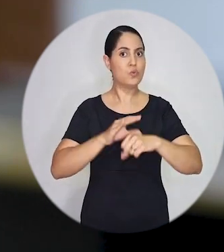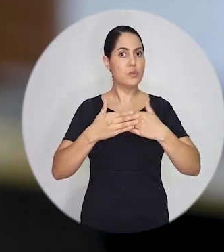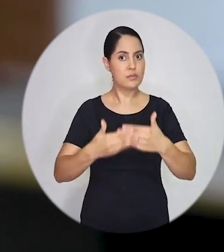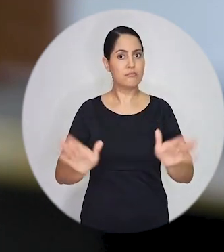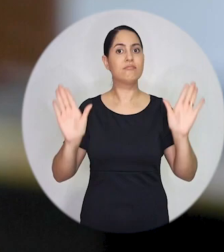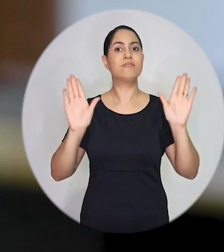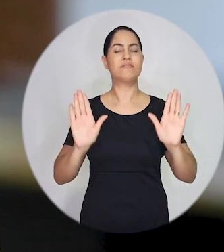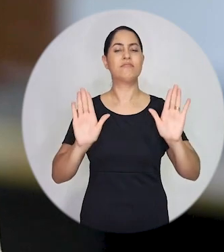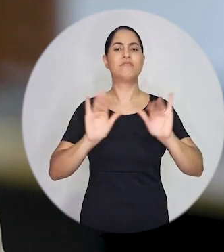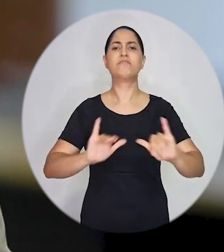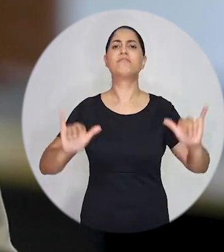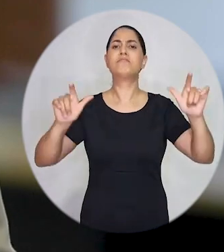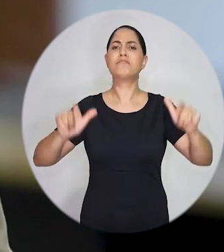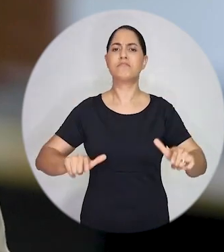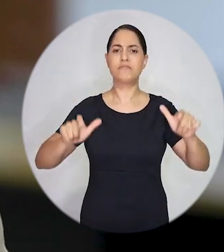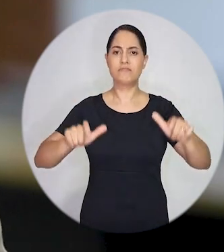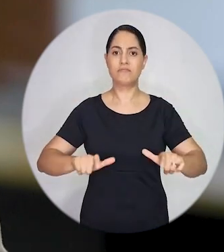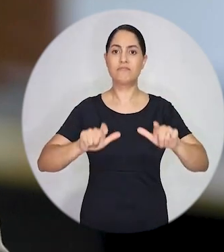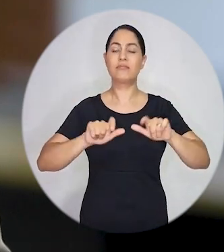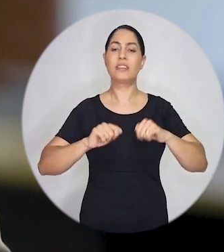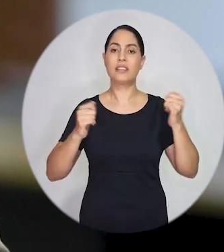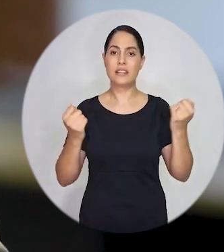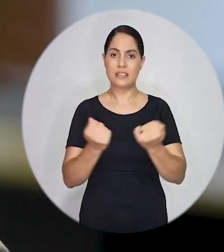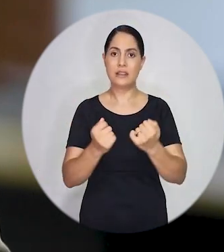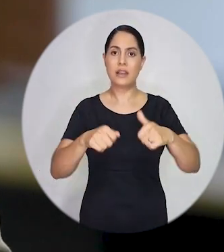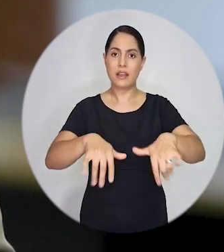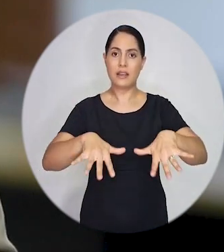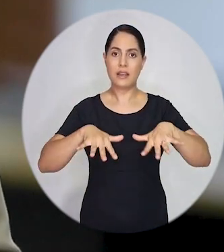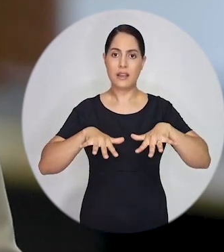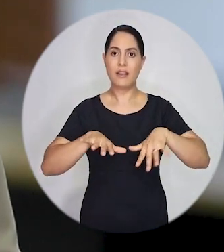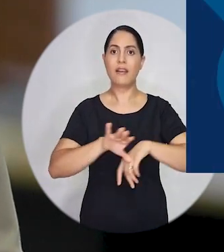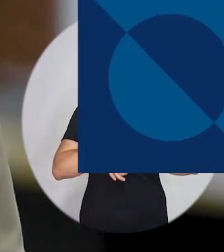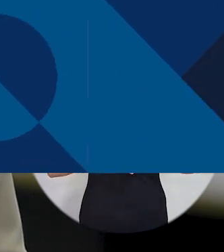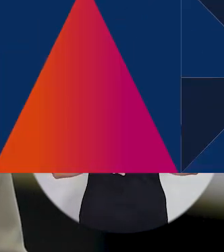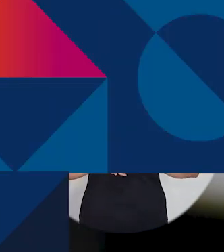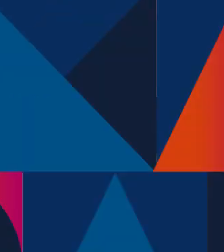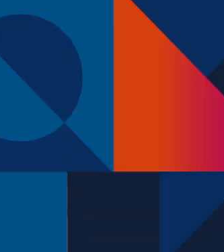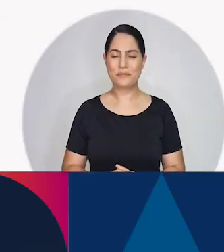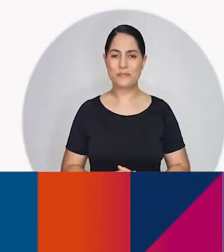promulgação da Constituição Federal pela Assembleia Constituinte. Confira.